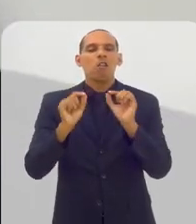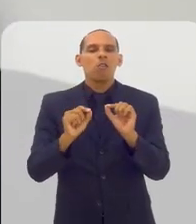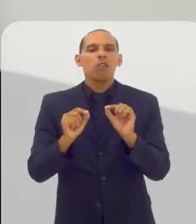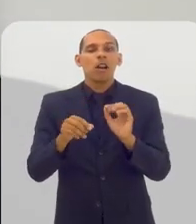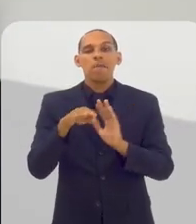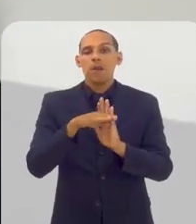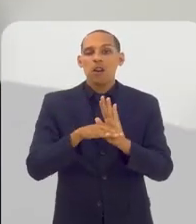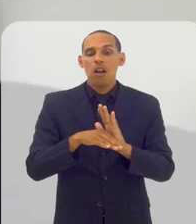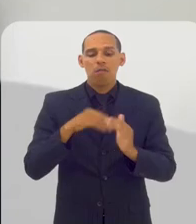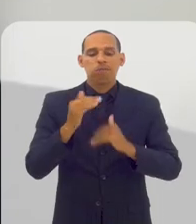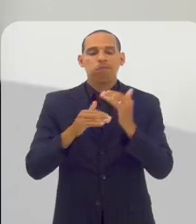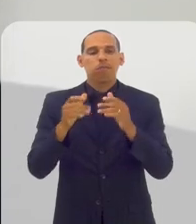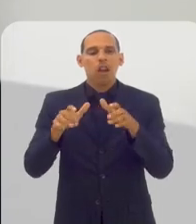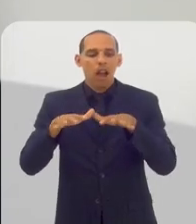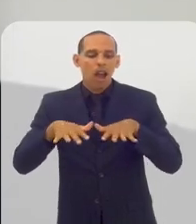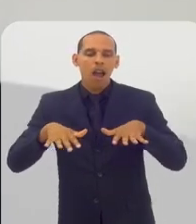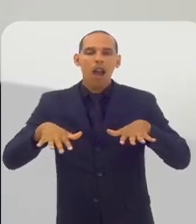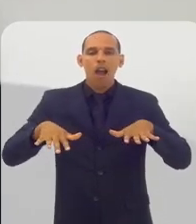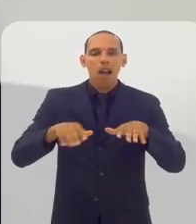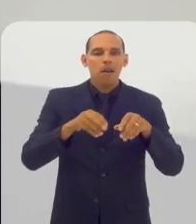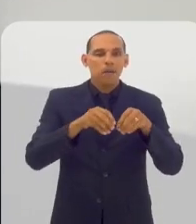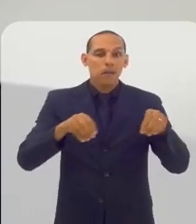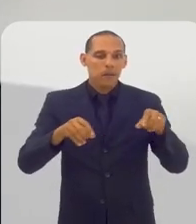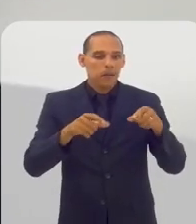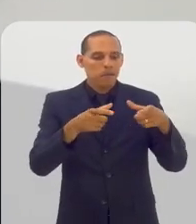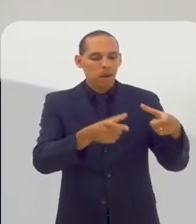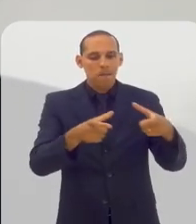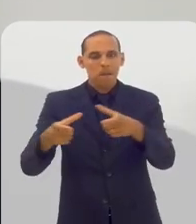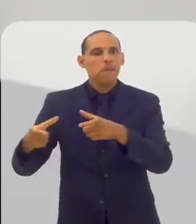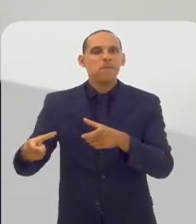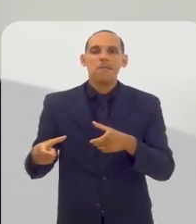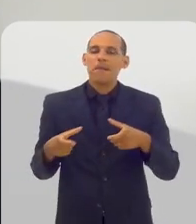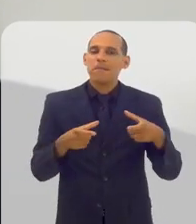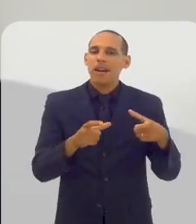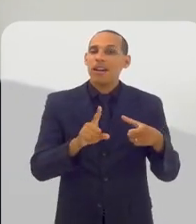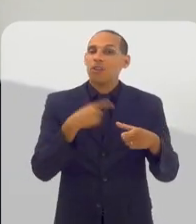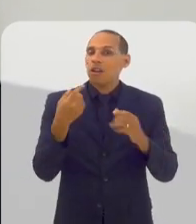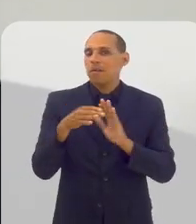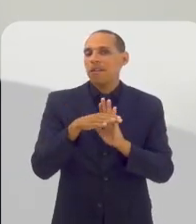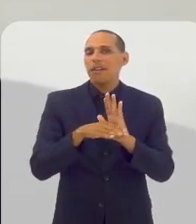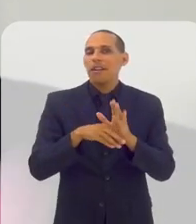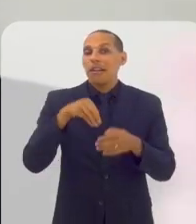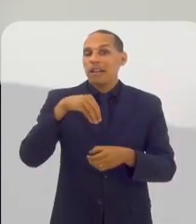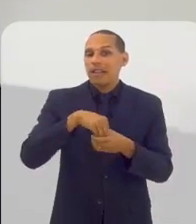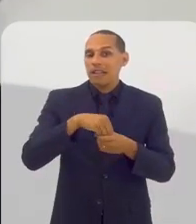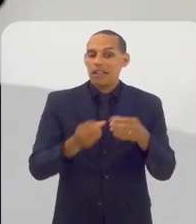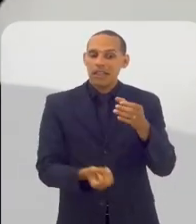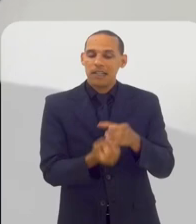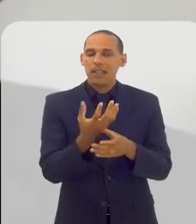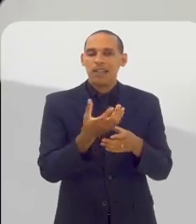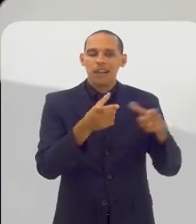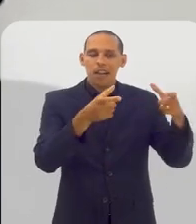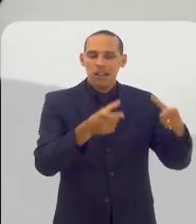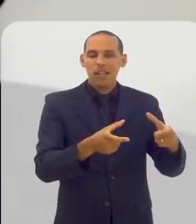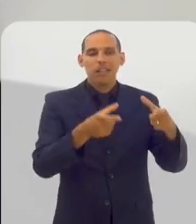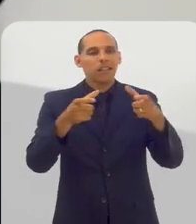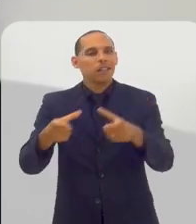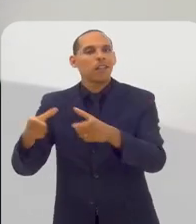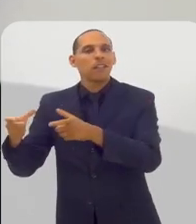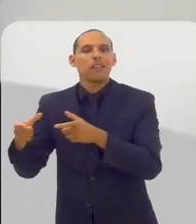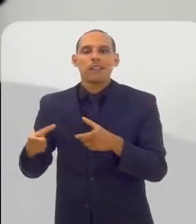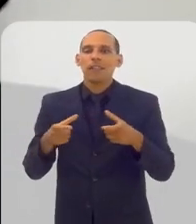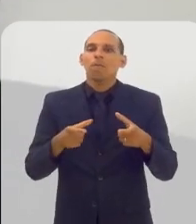daquele território então separou o território e a gente está fazendo vários programas naquele território